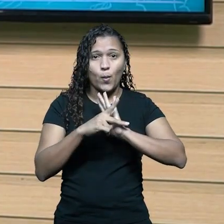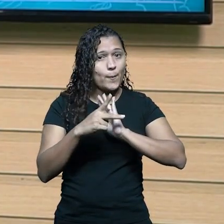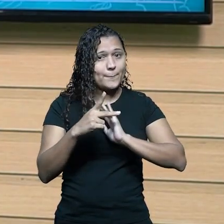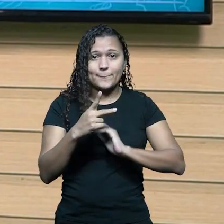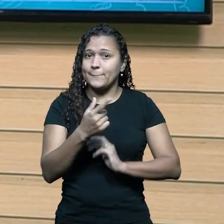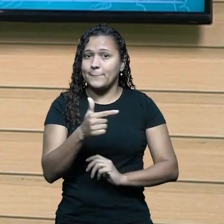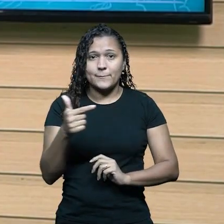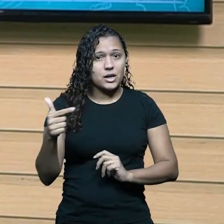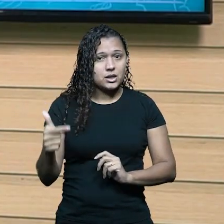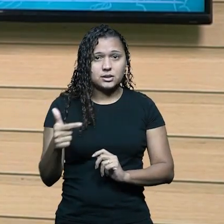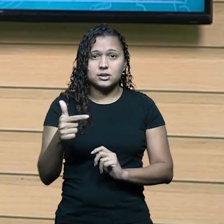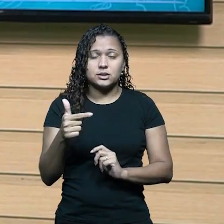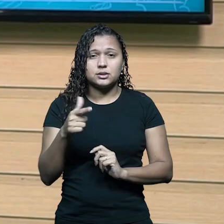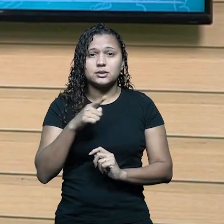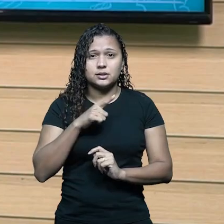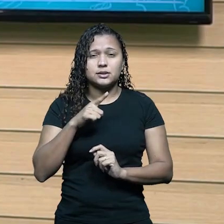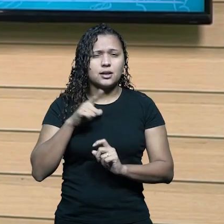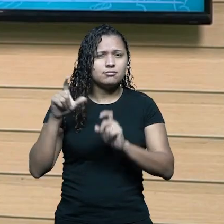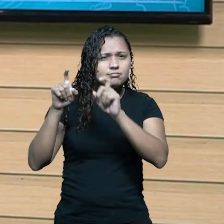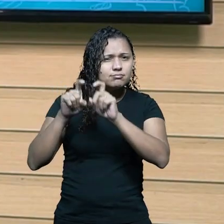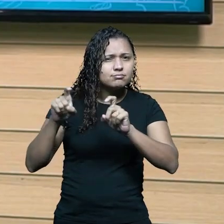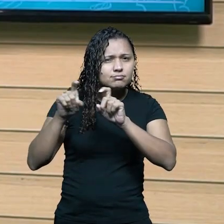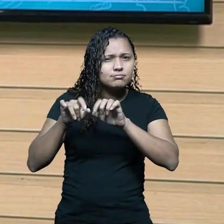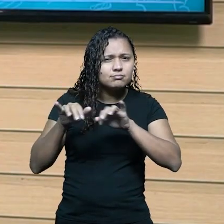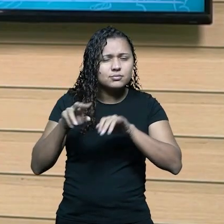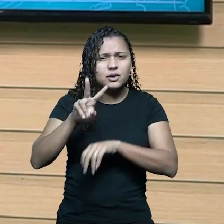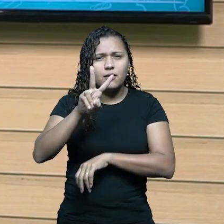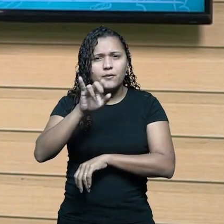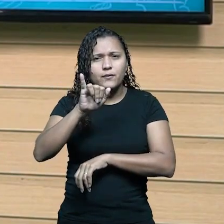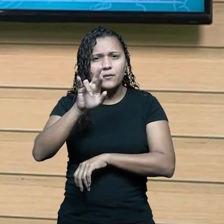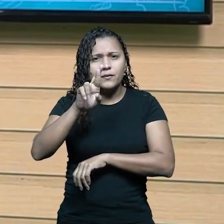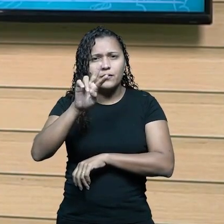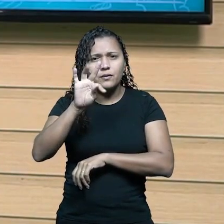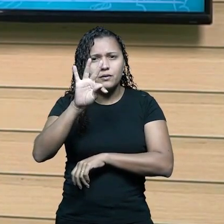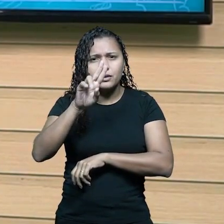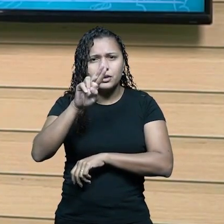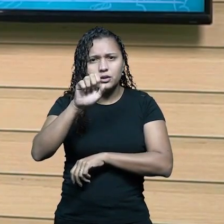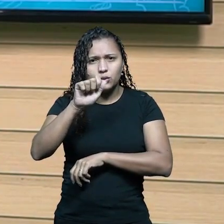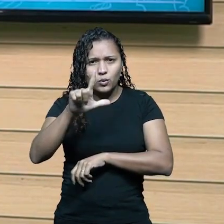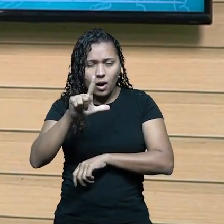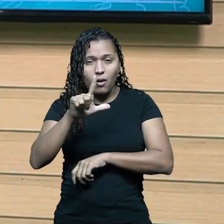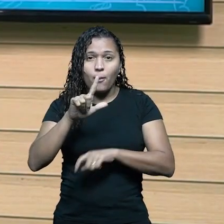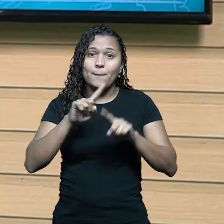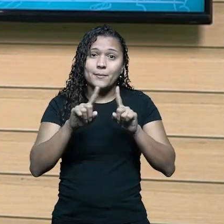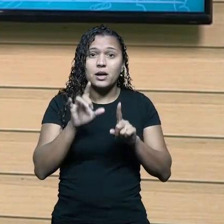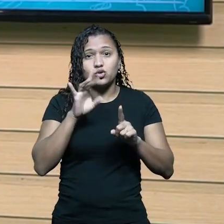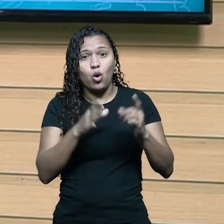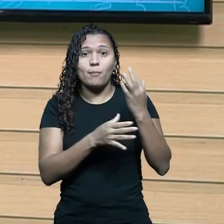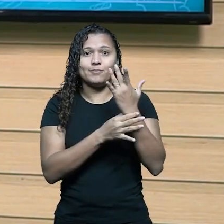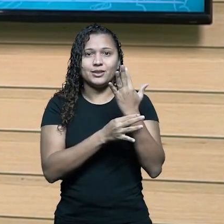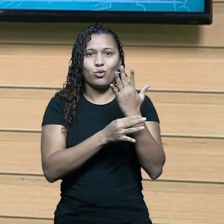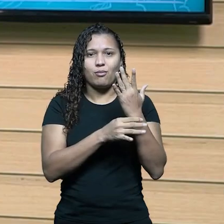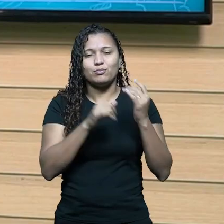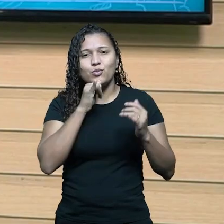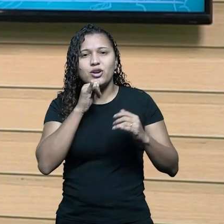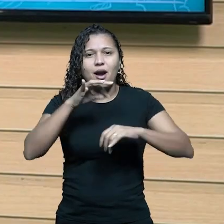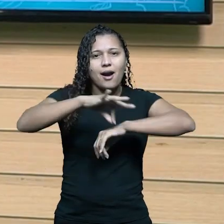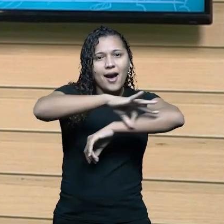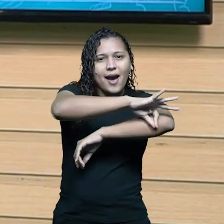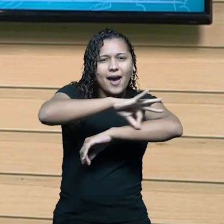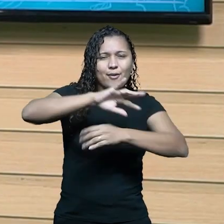da parte virtual do desenho técnico. A parte manual são os elementos como régua,